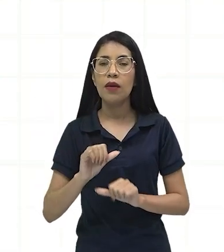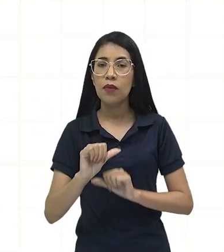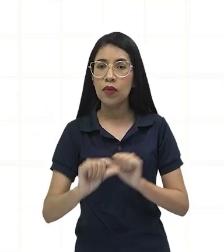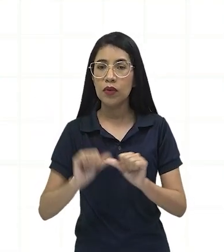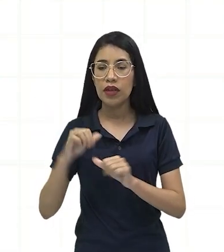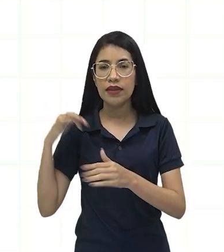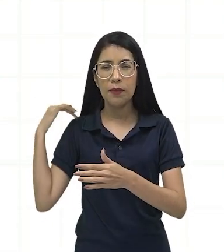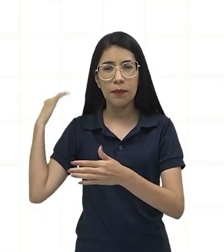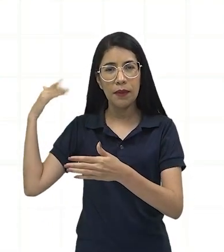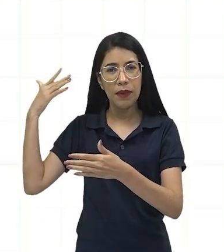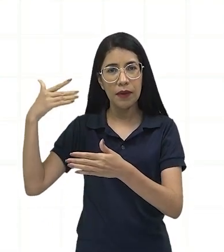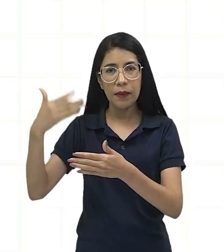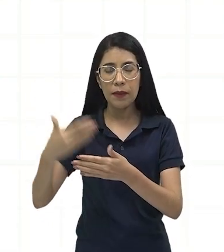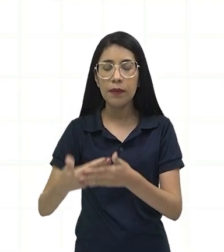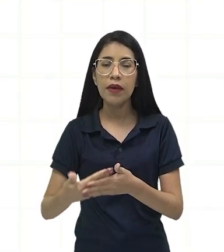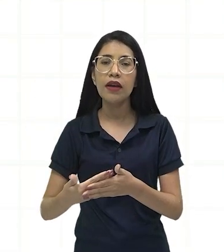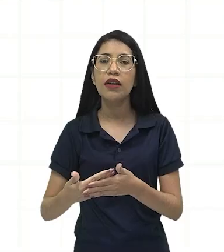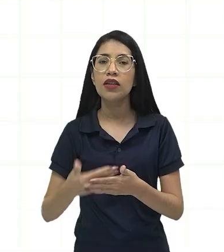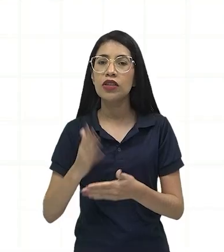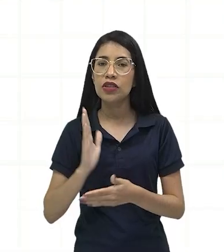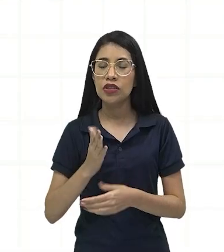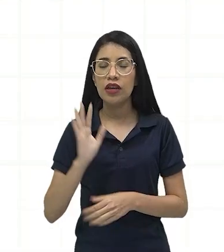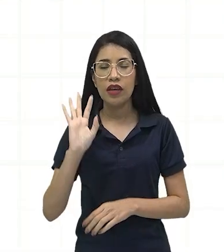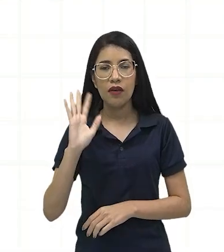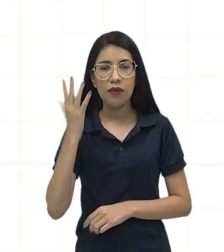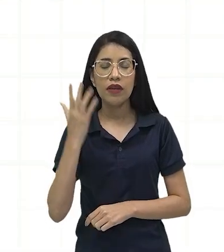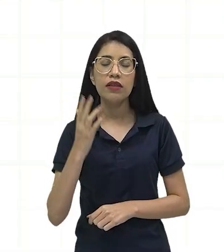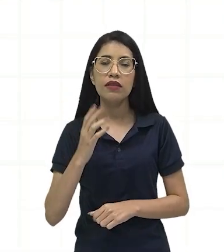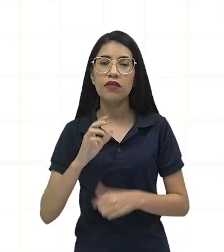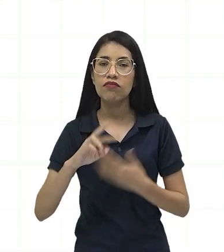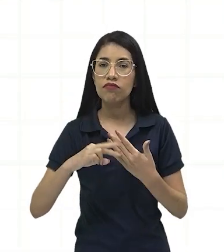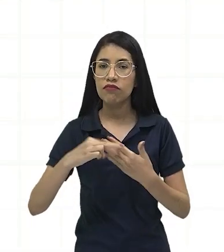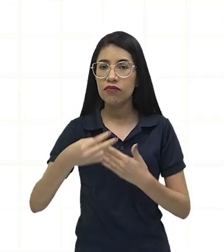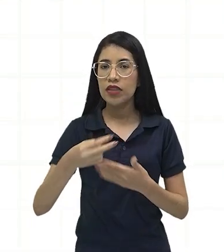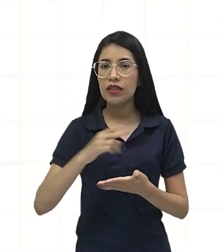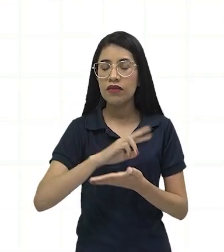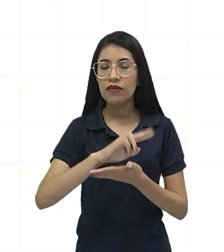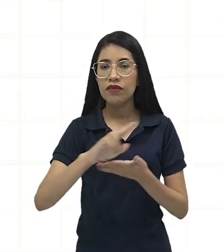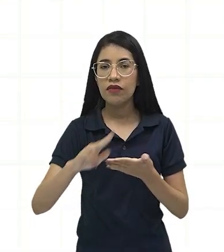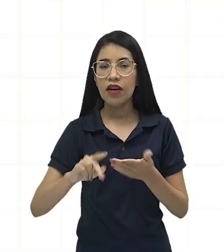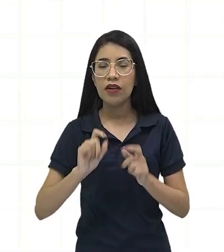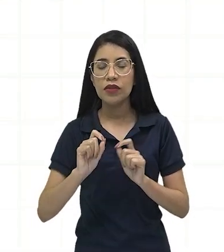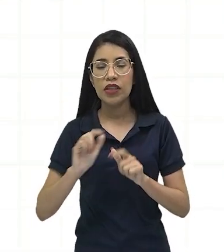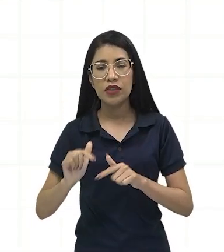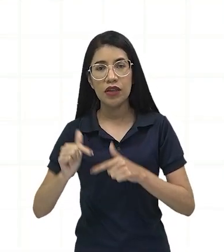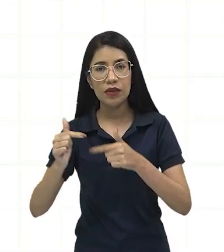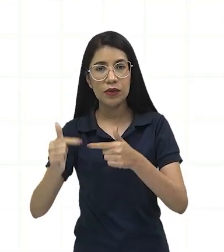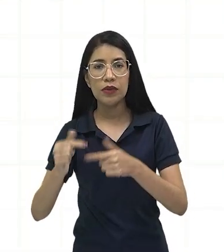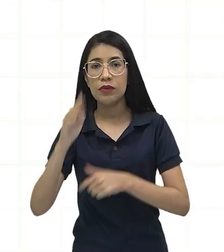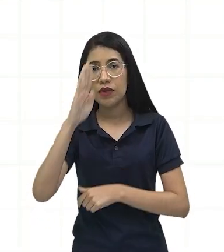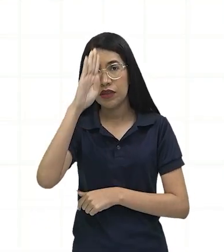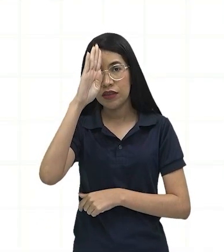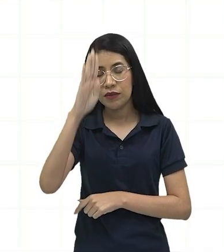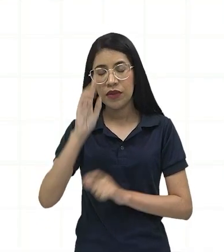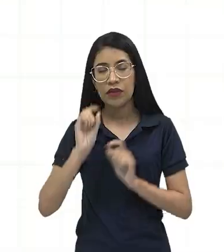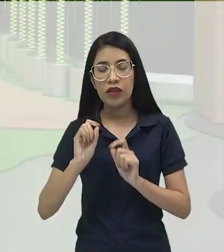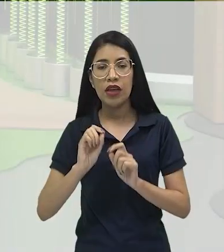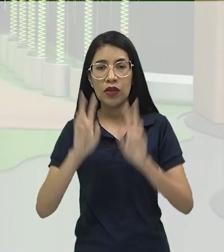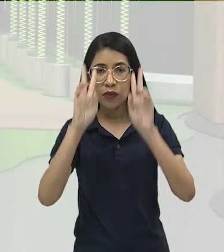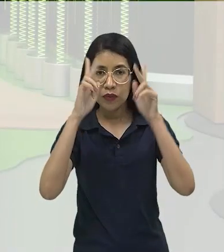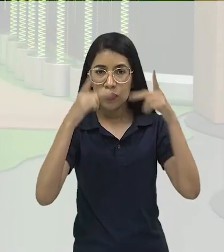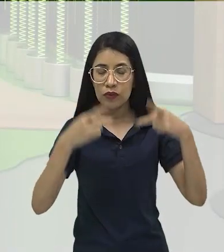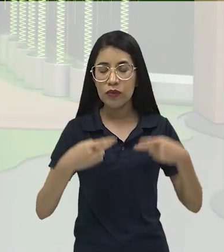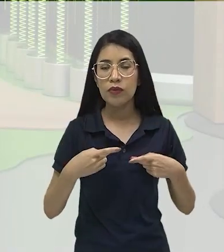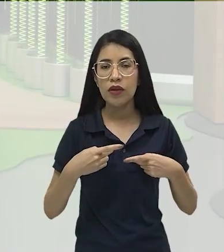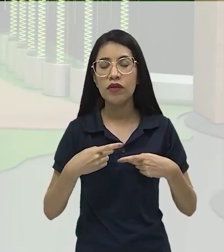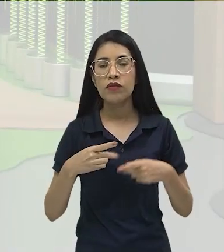mudanças climáticas são consequências dos atos, principalmente, né, da ação